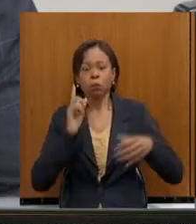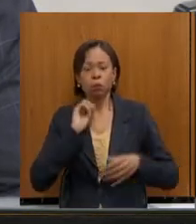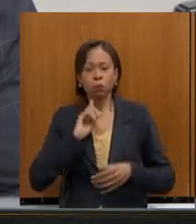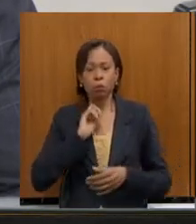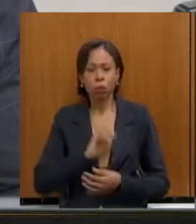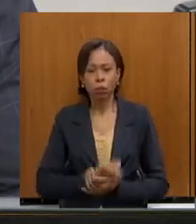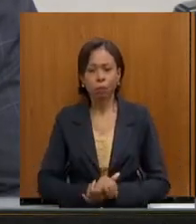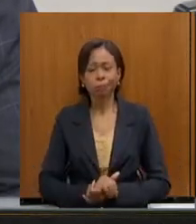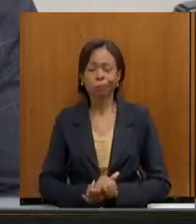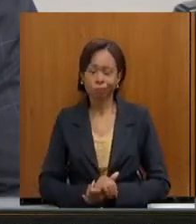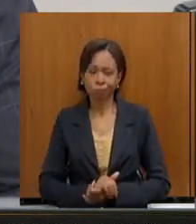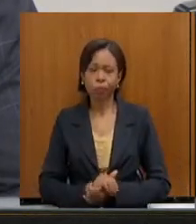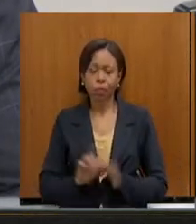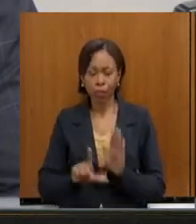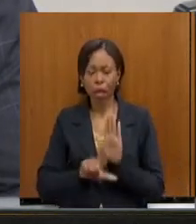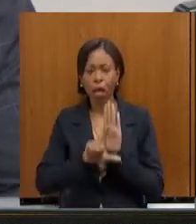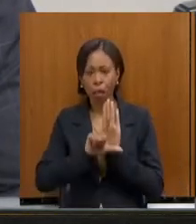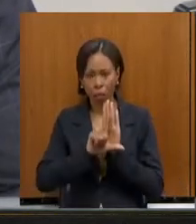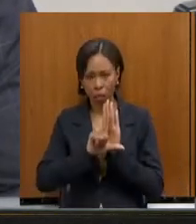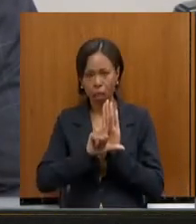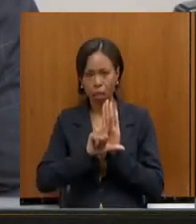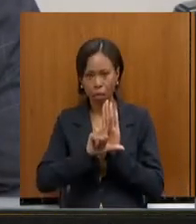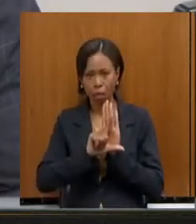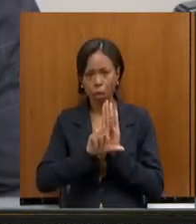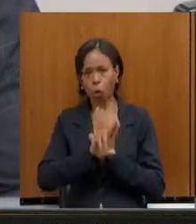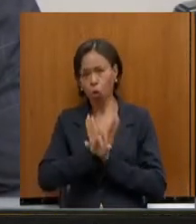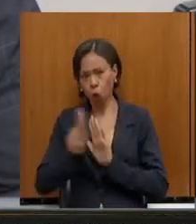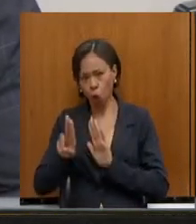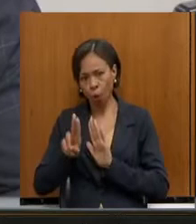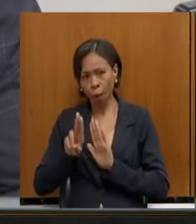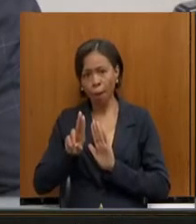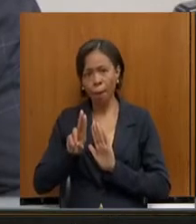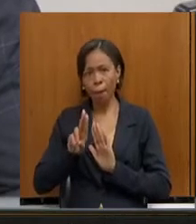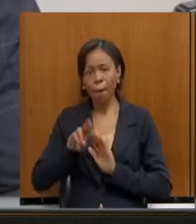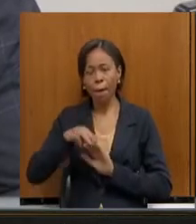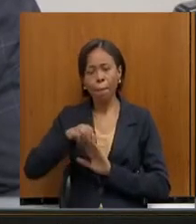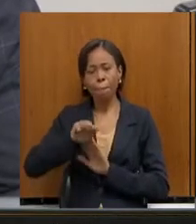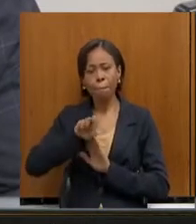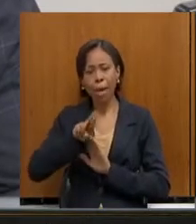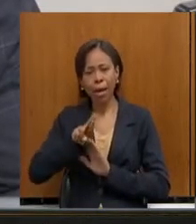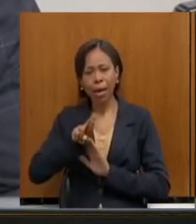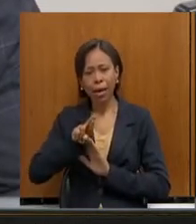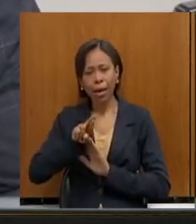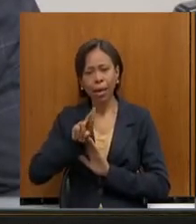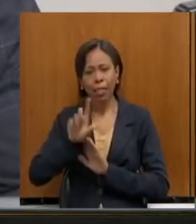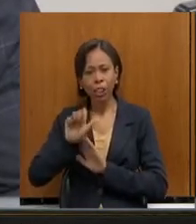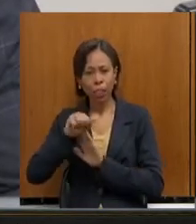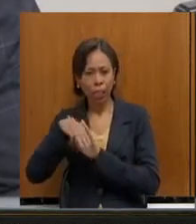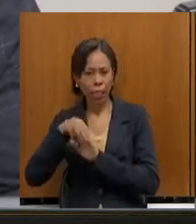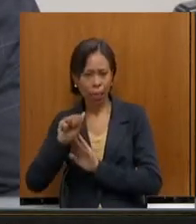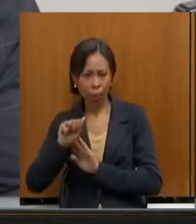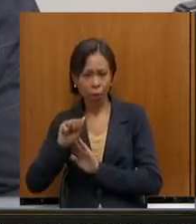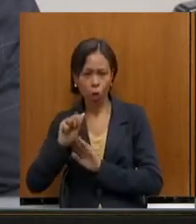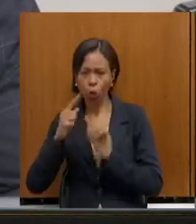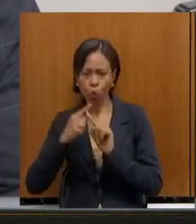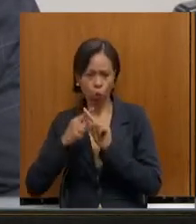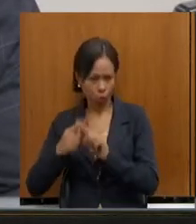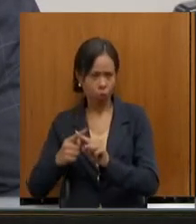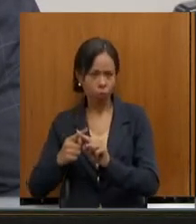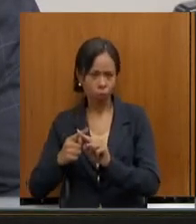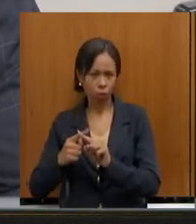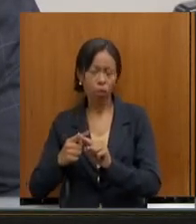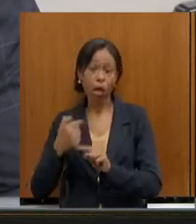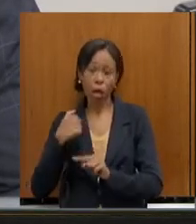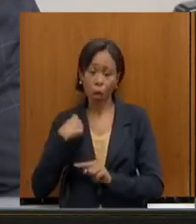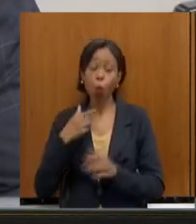da nossa lei mar de Lamas Nunca Mais e aí fica aqui já peço a consultoria para poder